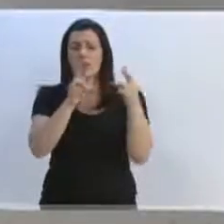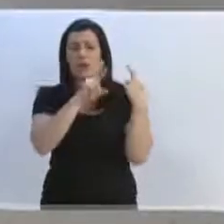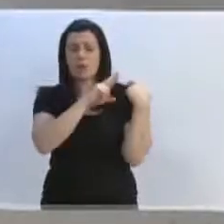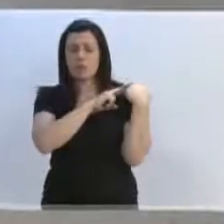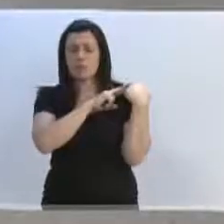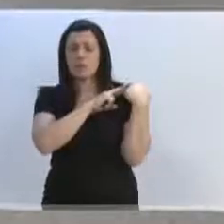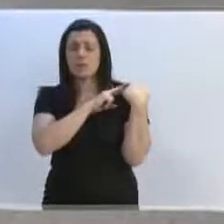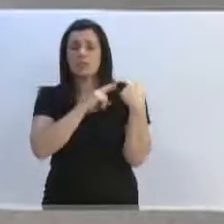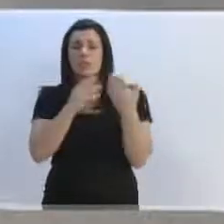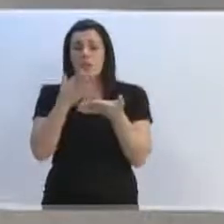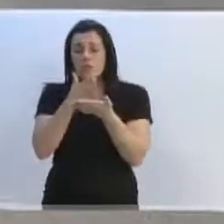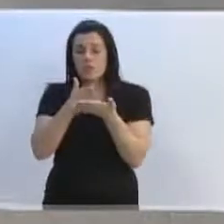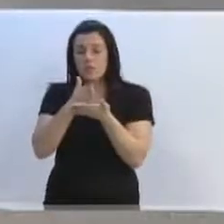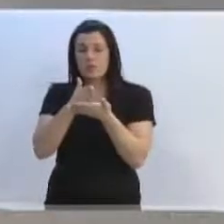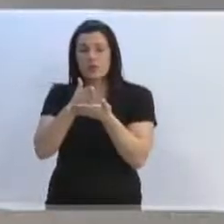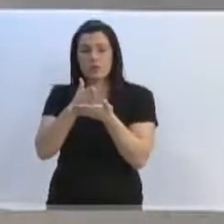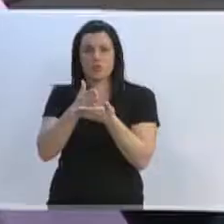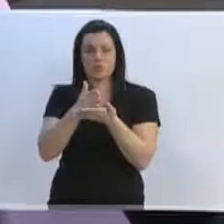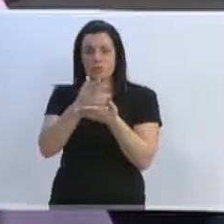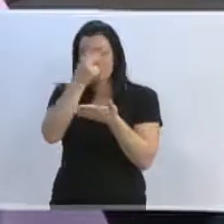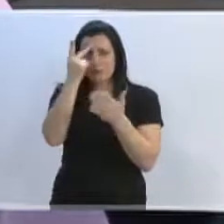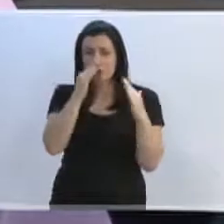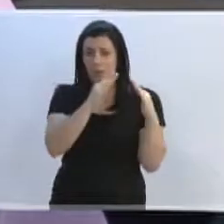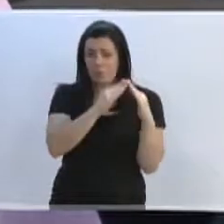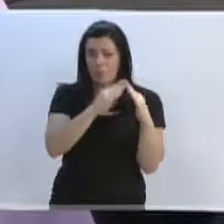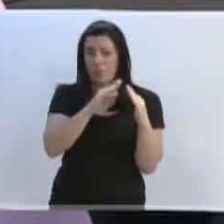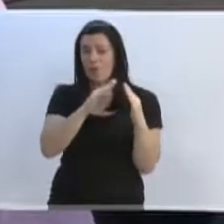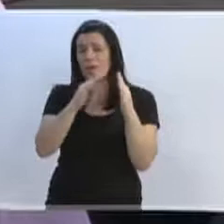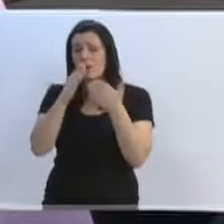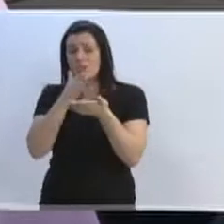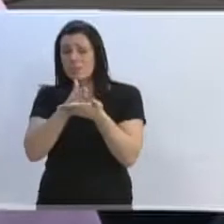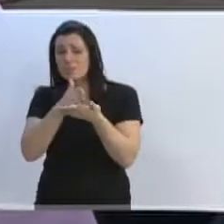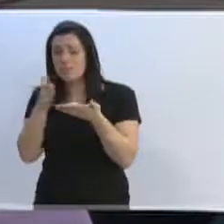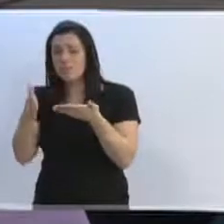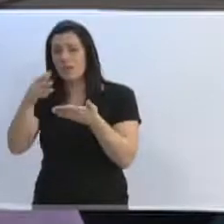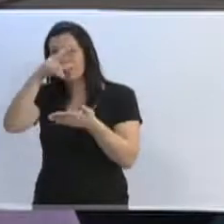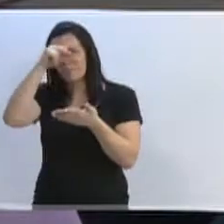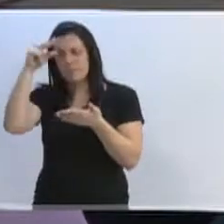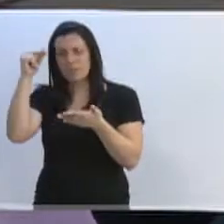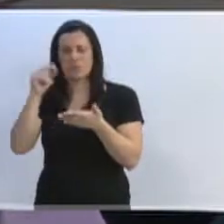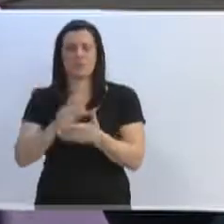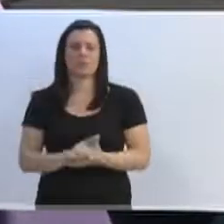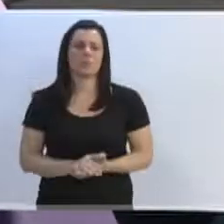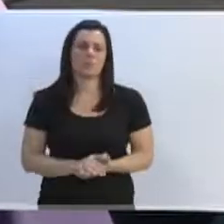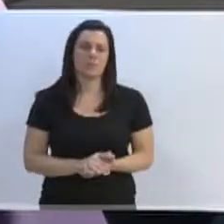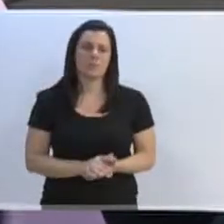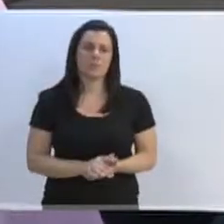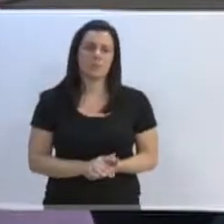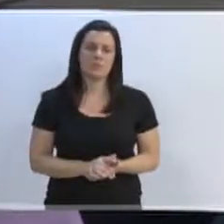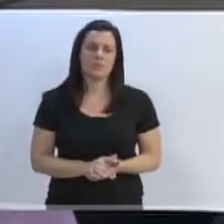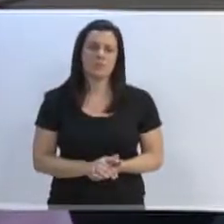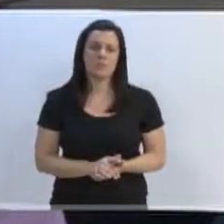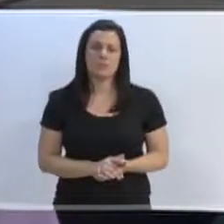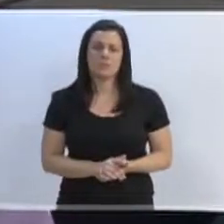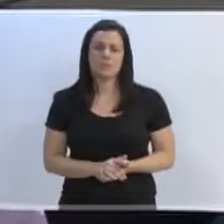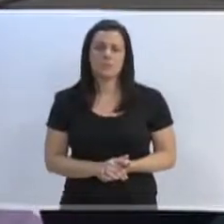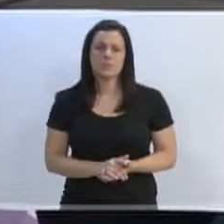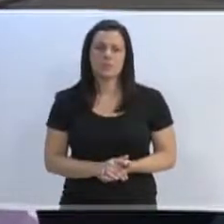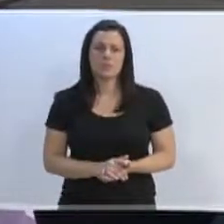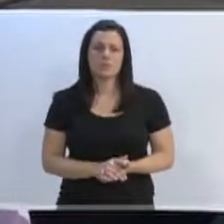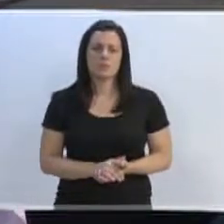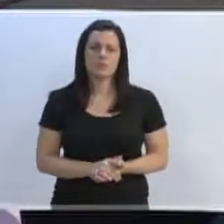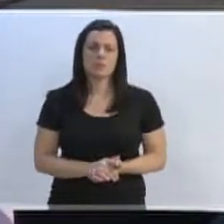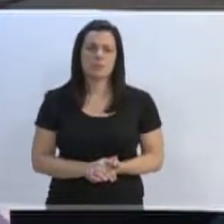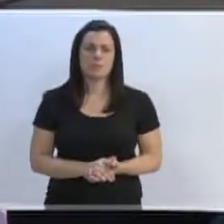entre moradores e a prefeitura. Nos locais onde não se tem calçada, o morador não fazendo a calçada, o morador, o